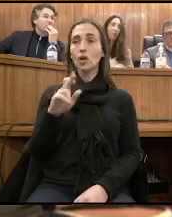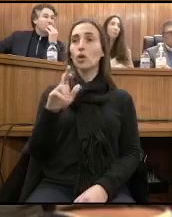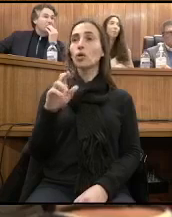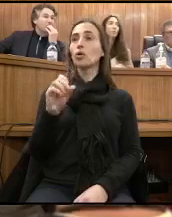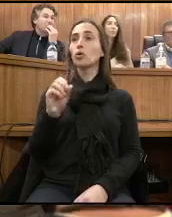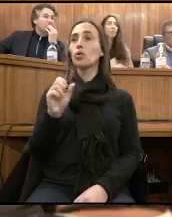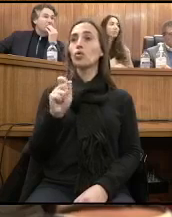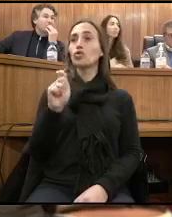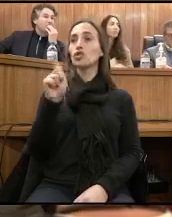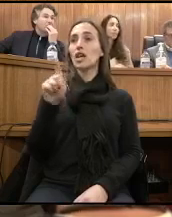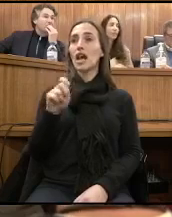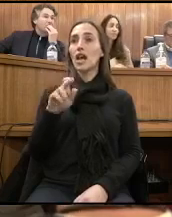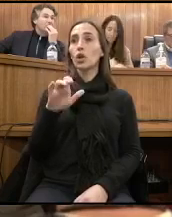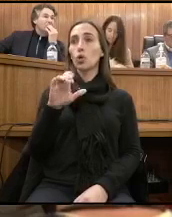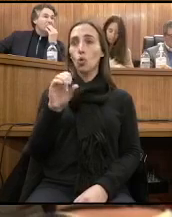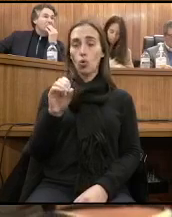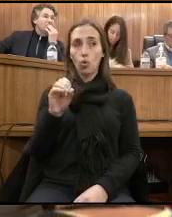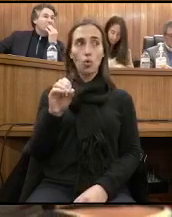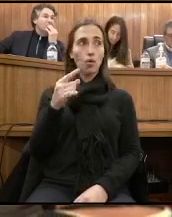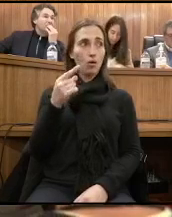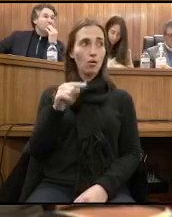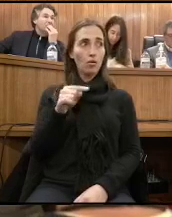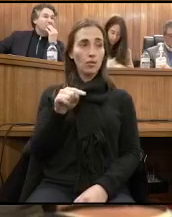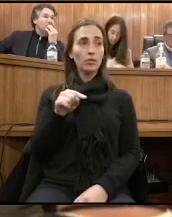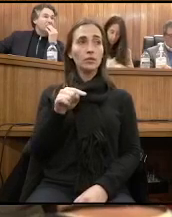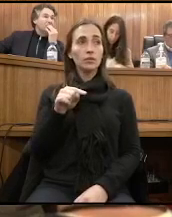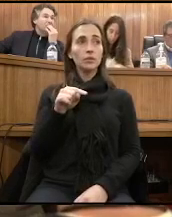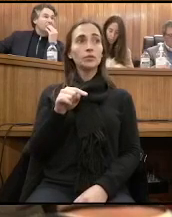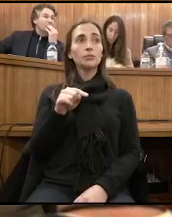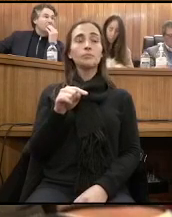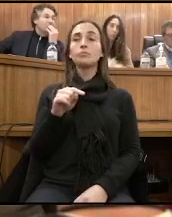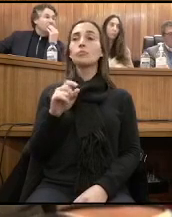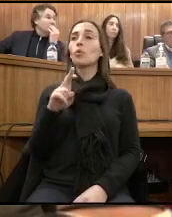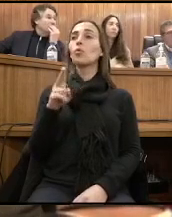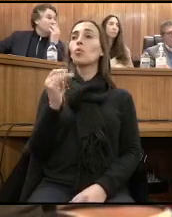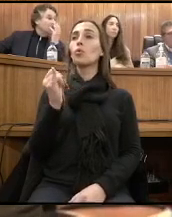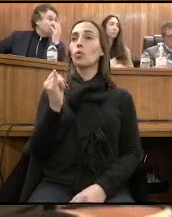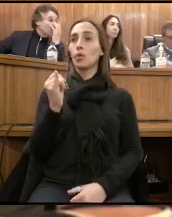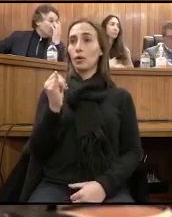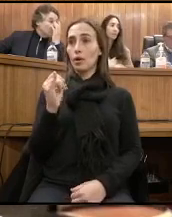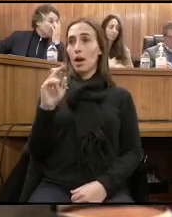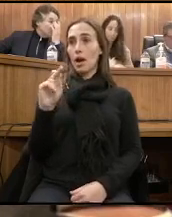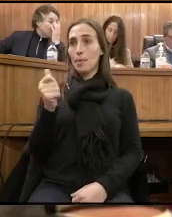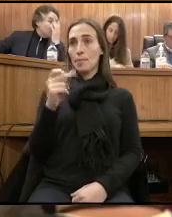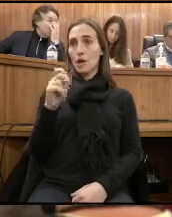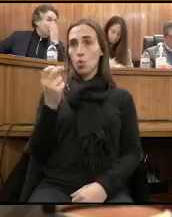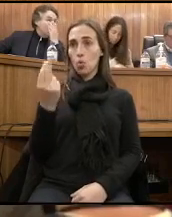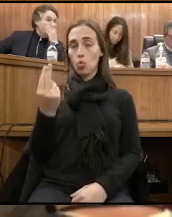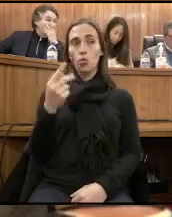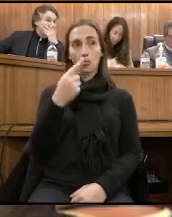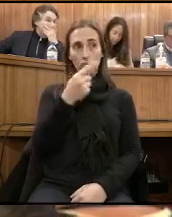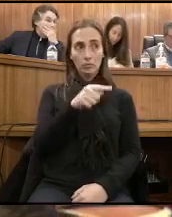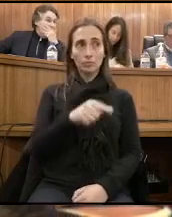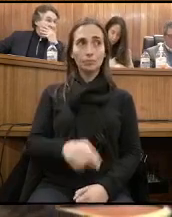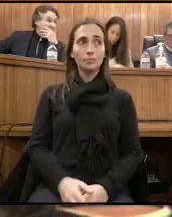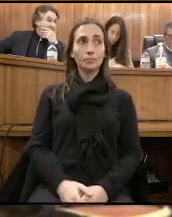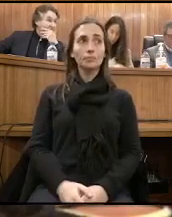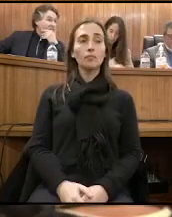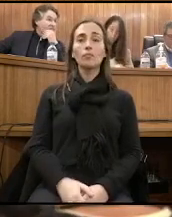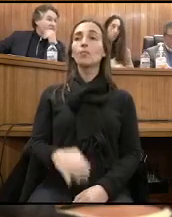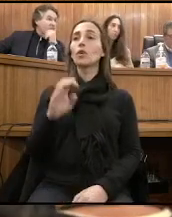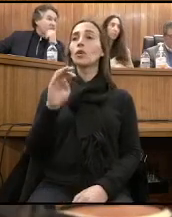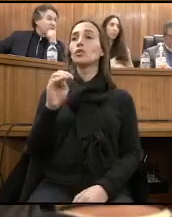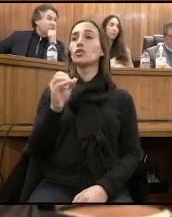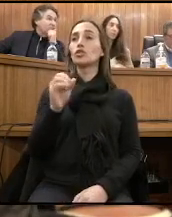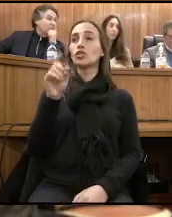Rogério Palhau está, está ali. Rui Abreu está ali também.